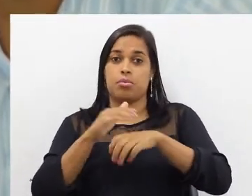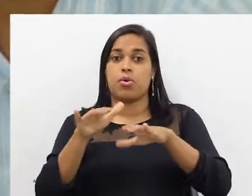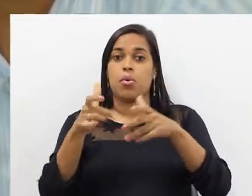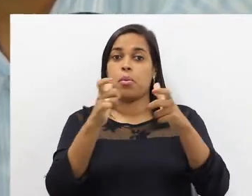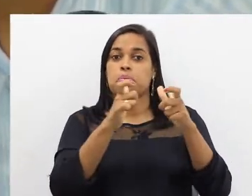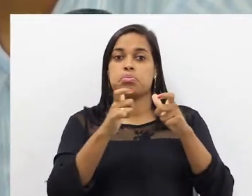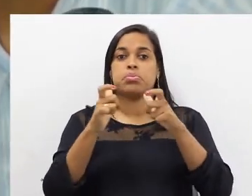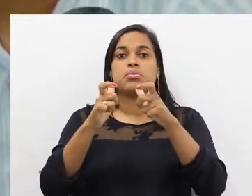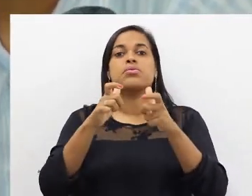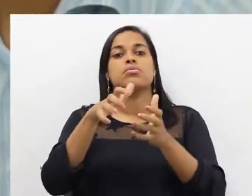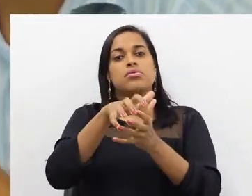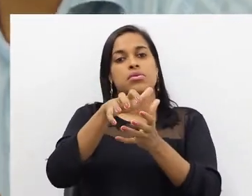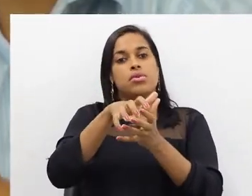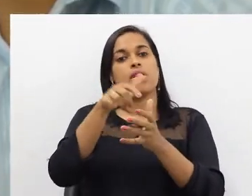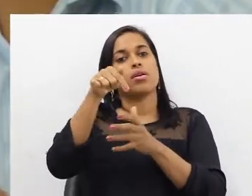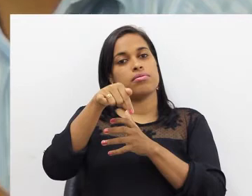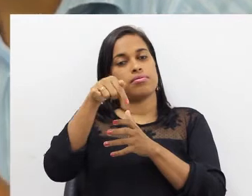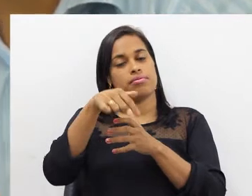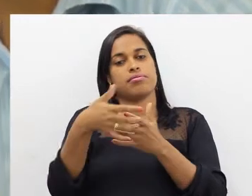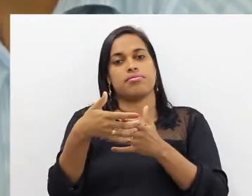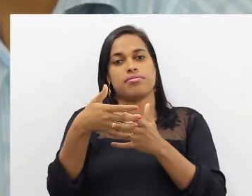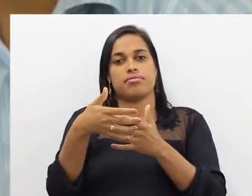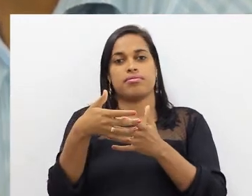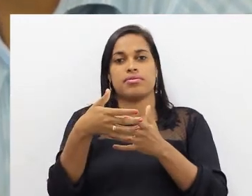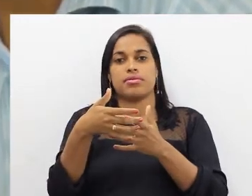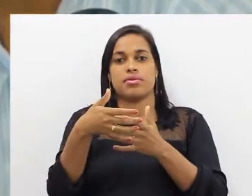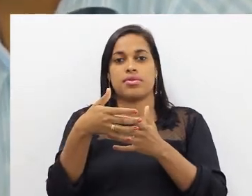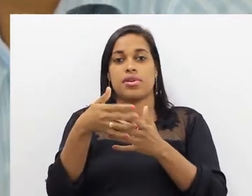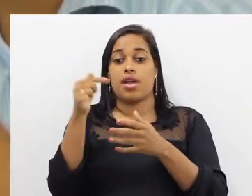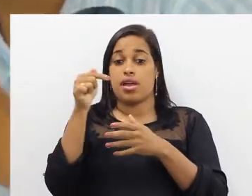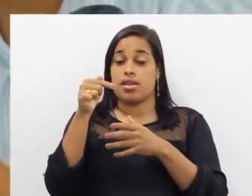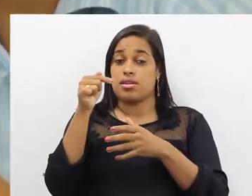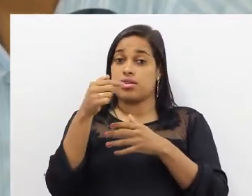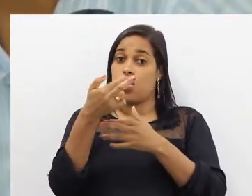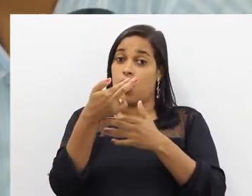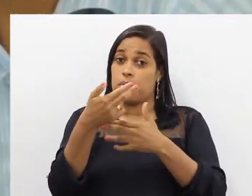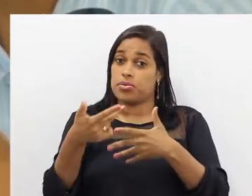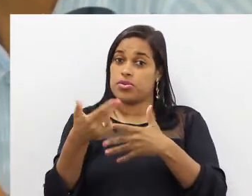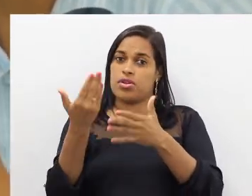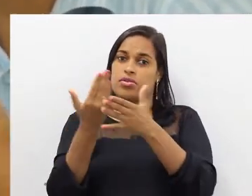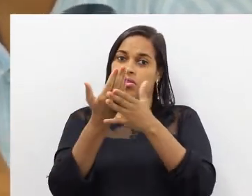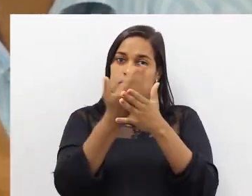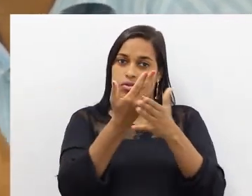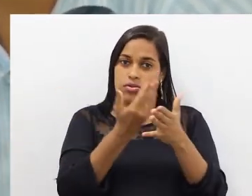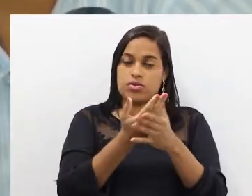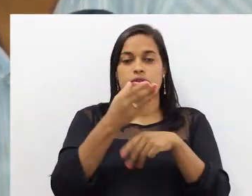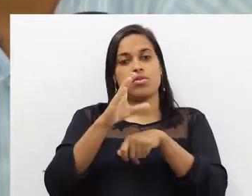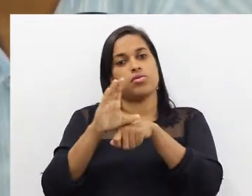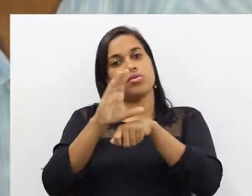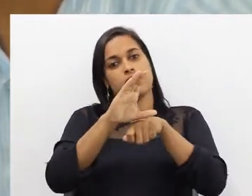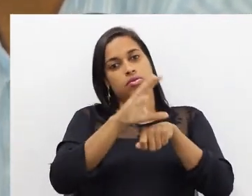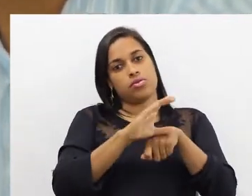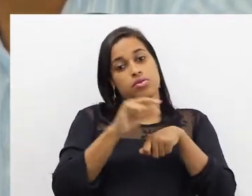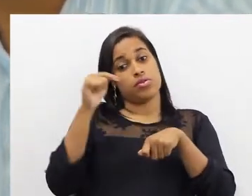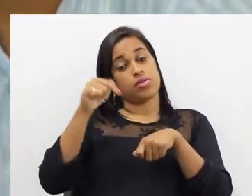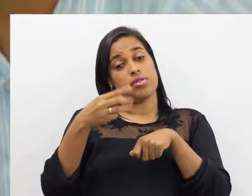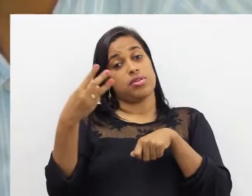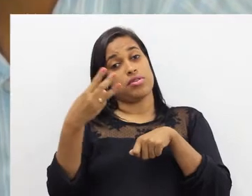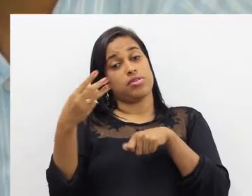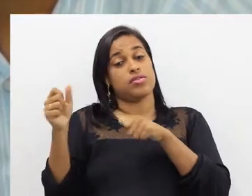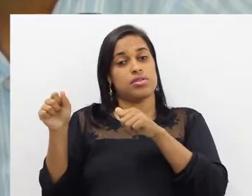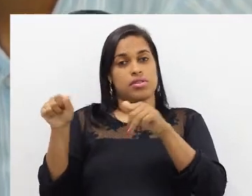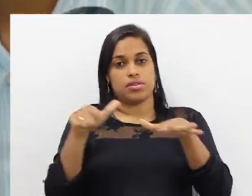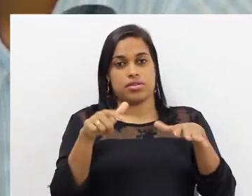for. Esse meio de transmissão é objeto de nosso curso, nossos estudos aqui, nós veremos durante essas 3 semanas que a gente vai estar